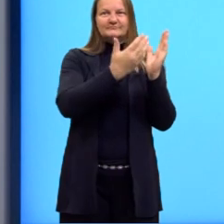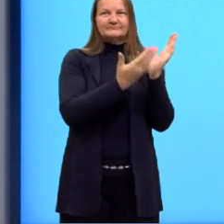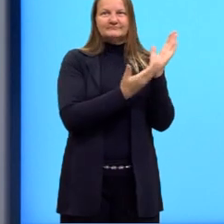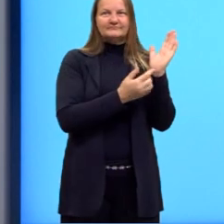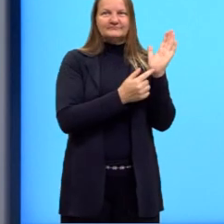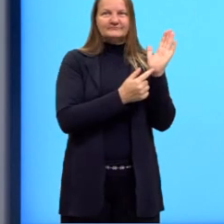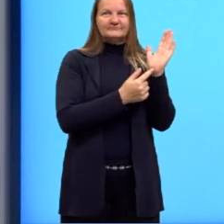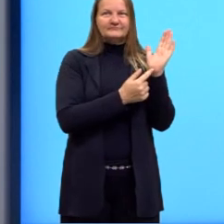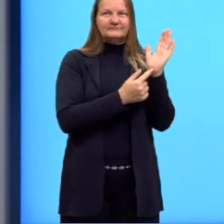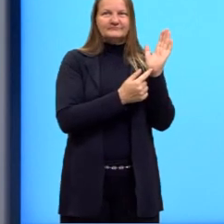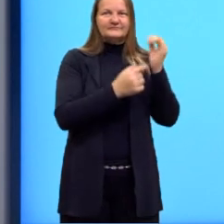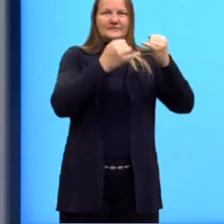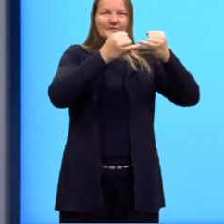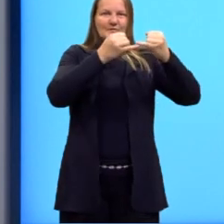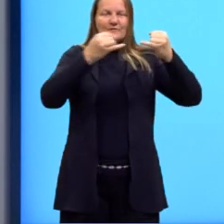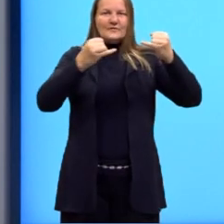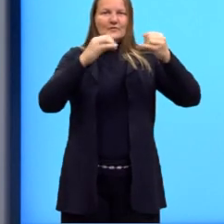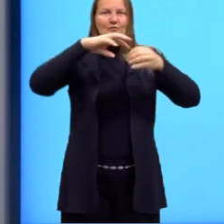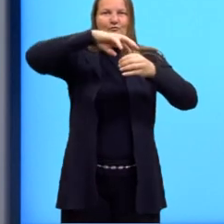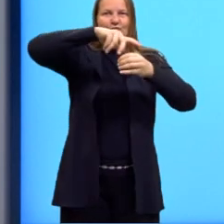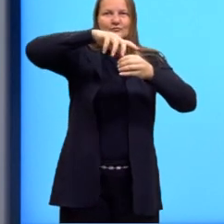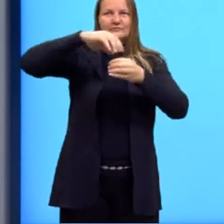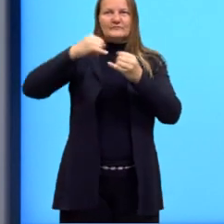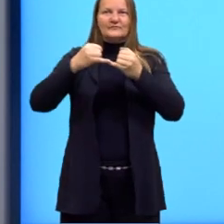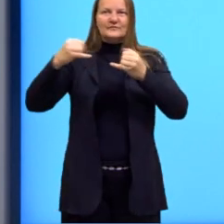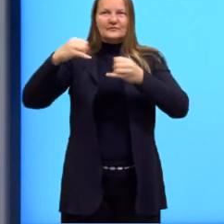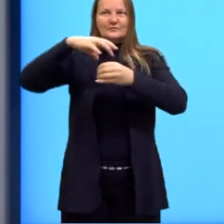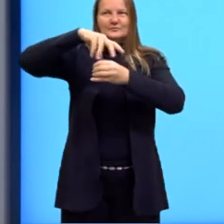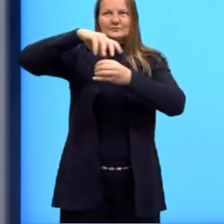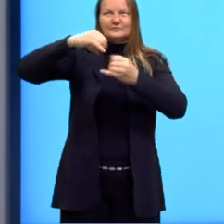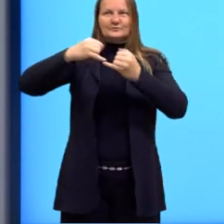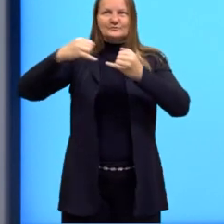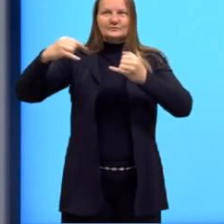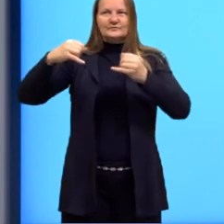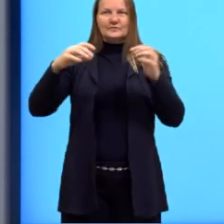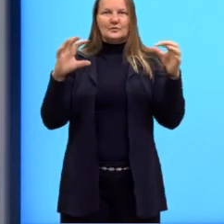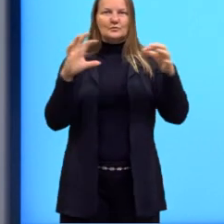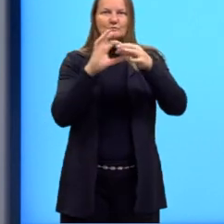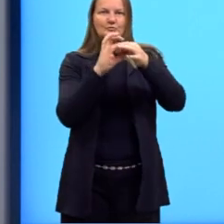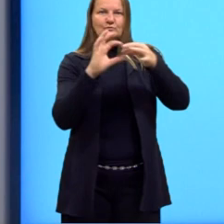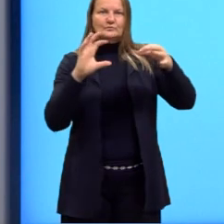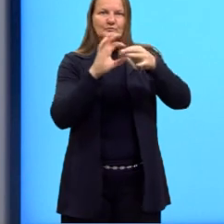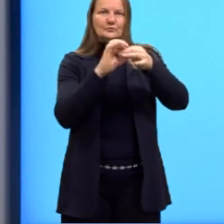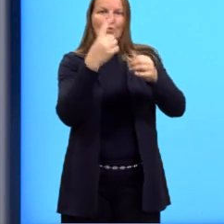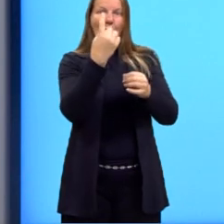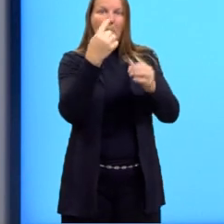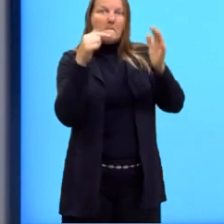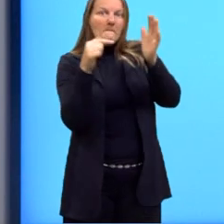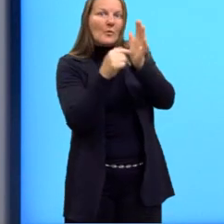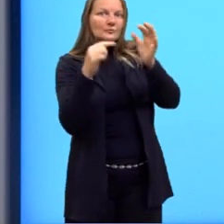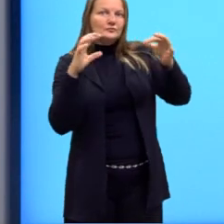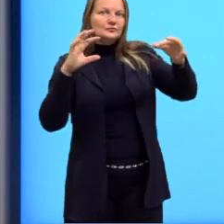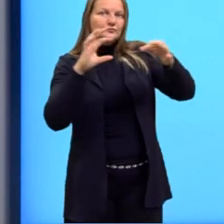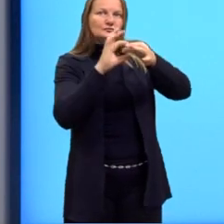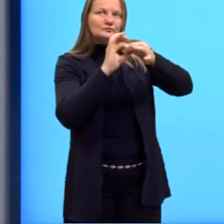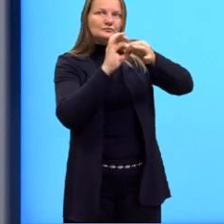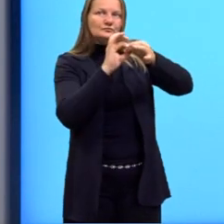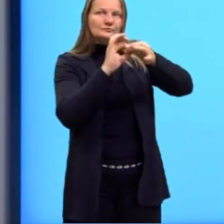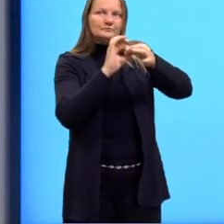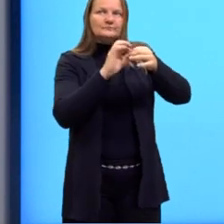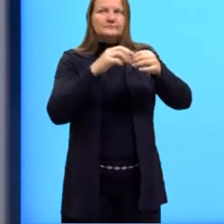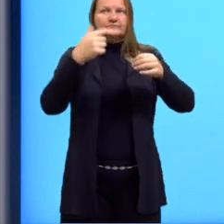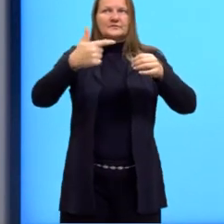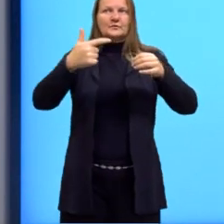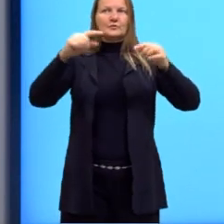ali do ponto né eu vejo aqui só existe este ponto aqui que conecta as duas lâmpadas é porque este